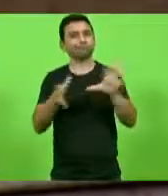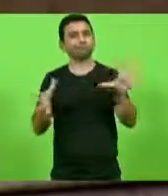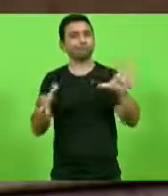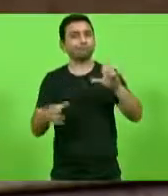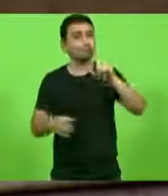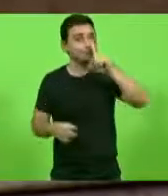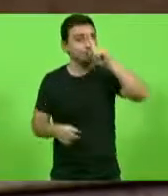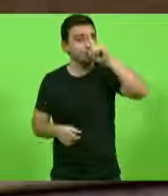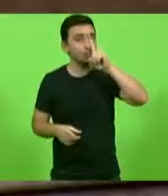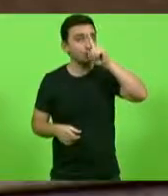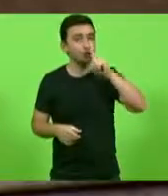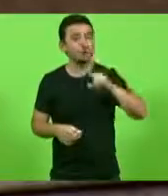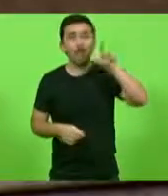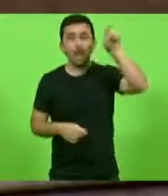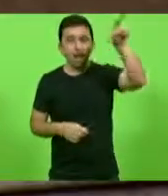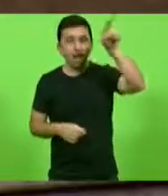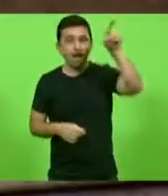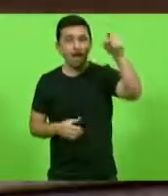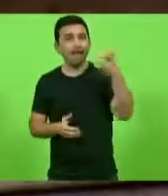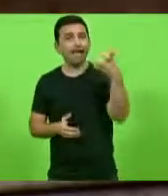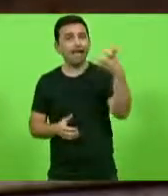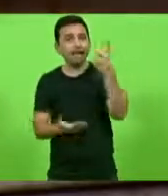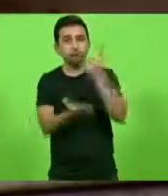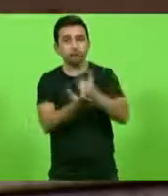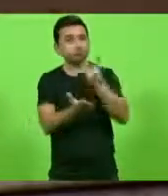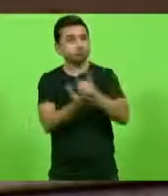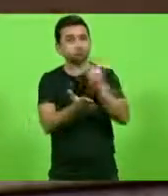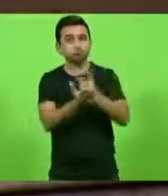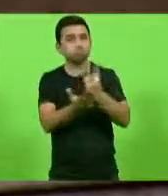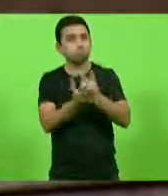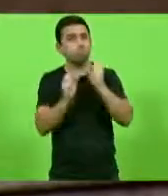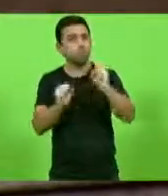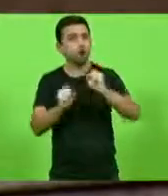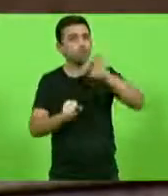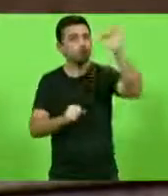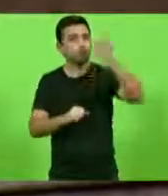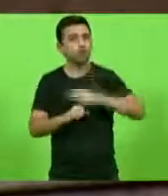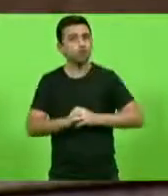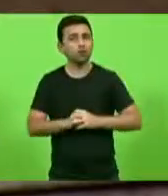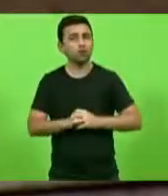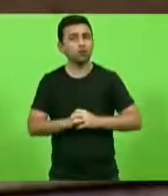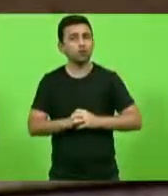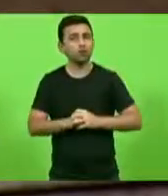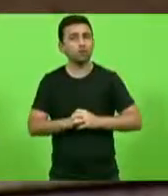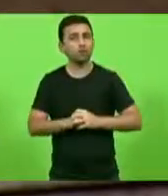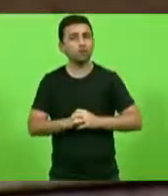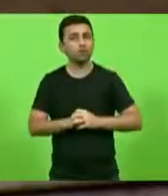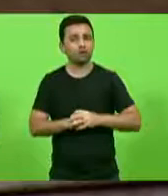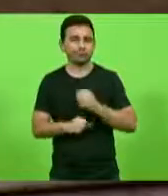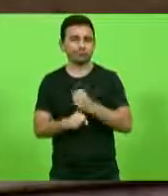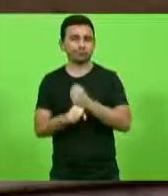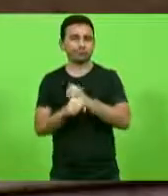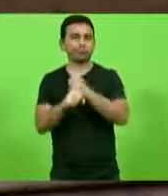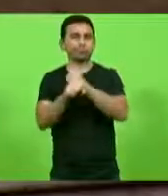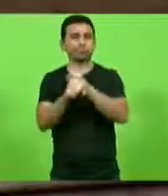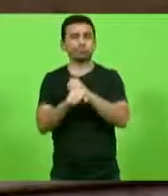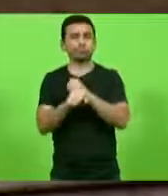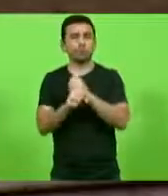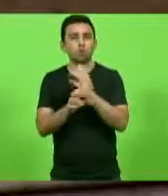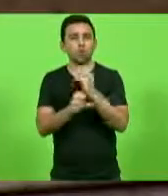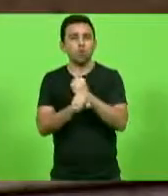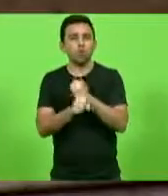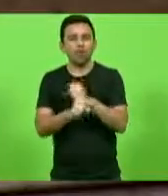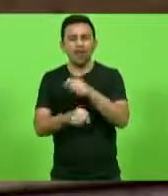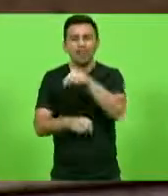Podemos viciar Brasília nessa maneira de financiar obras em Santa Catarina. Ora, os catarinenses estão tão